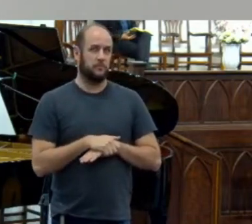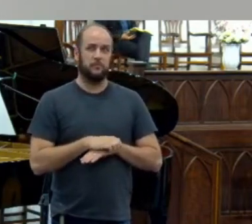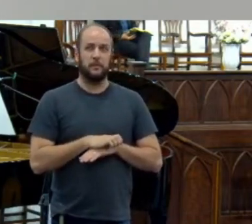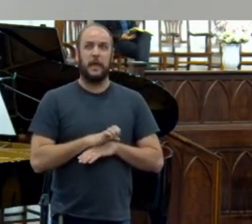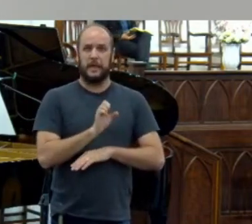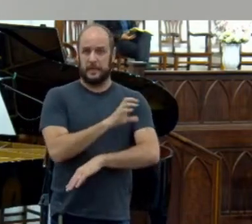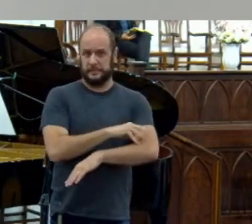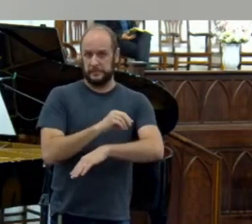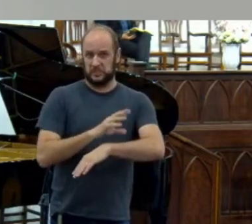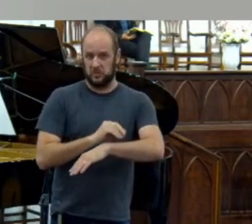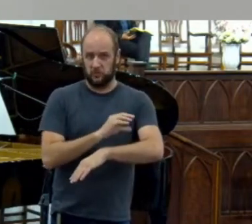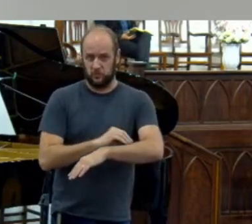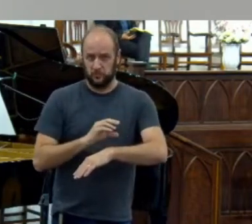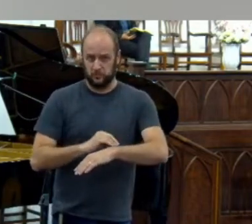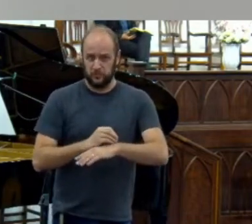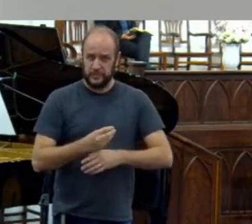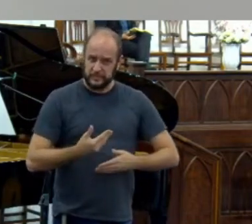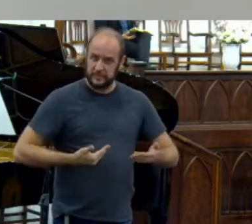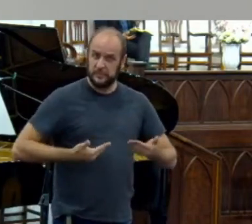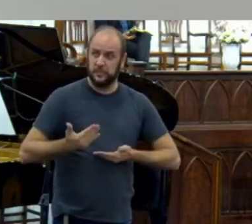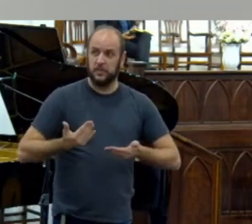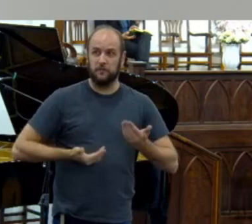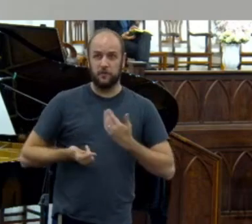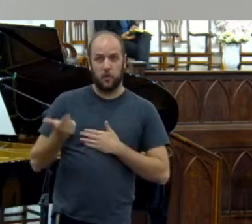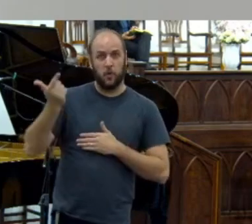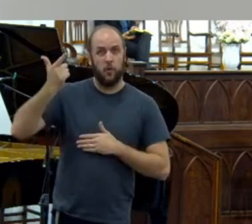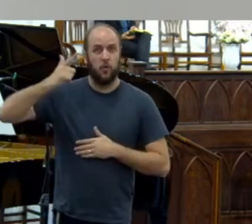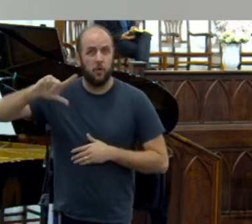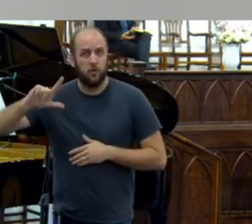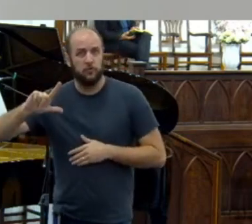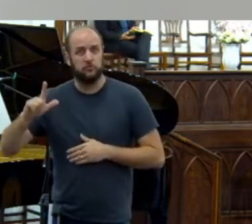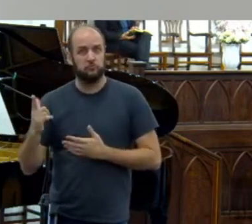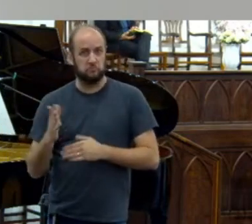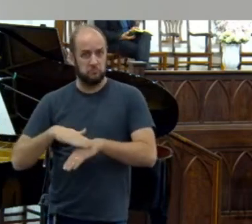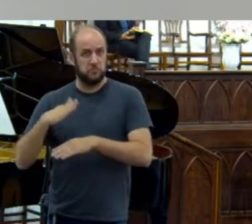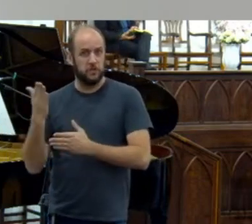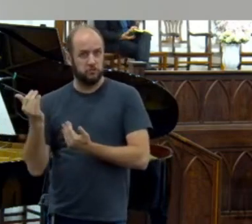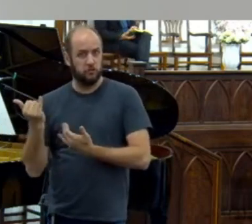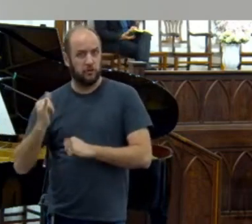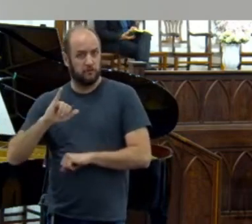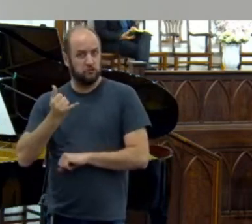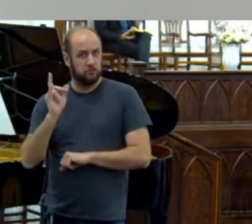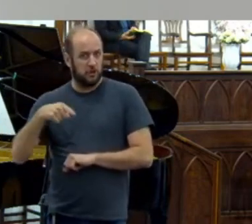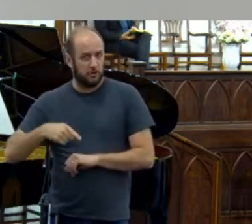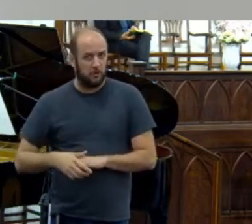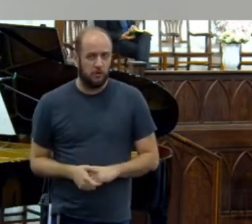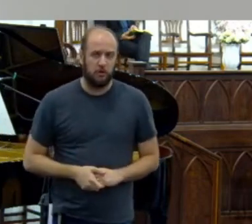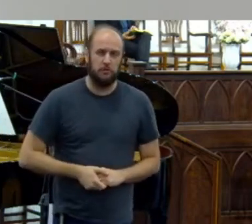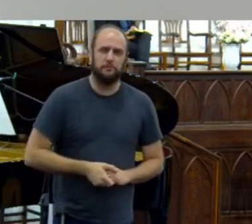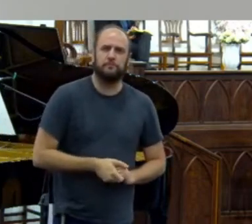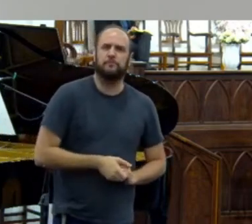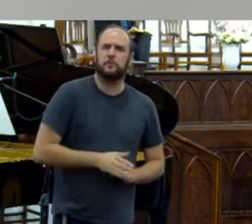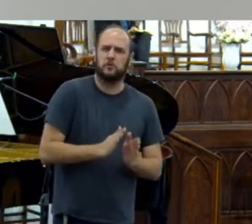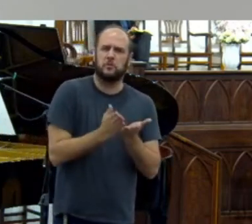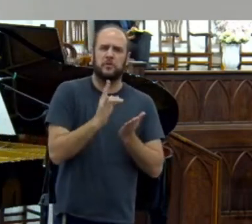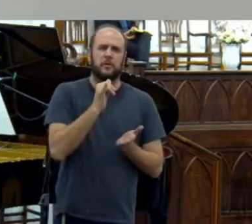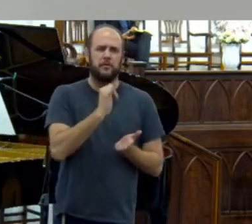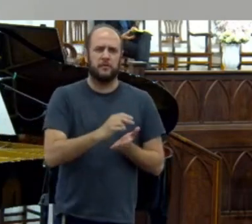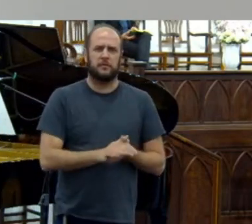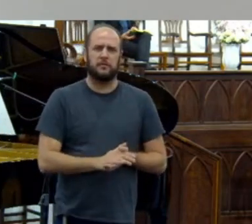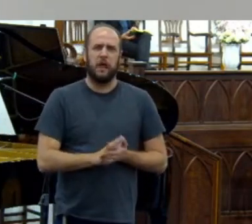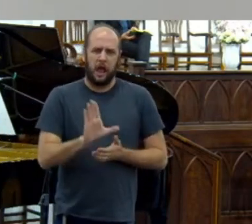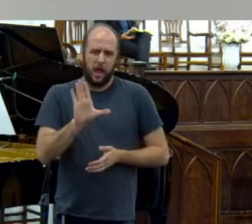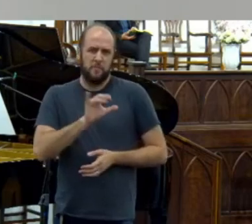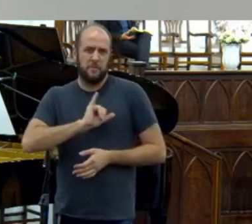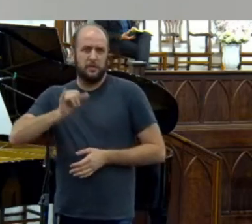Esaú, será servo do mais moço, Jacó. Como está escrito: amei